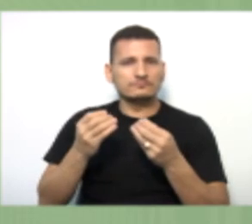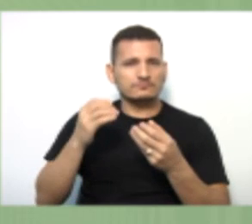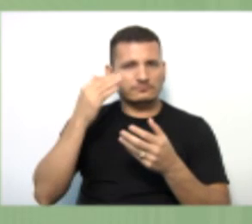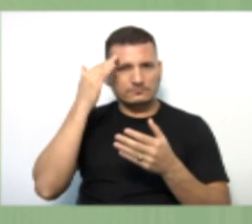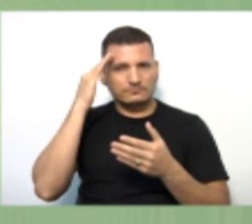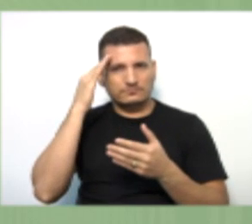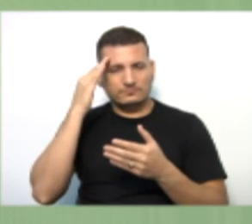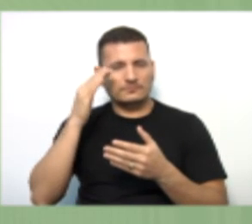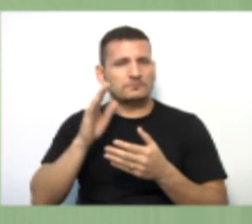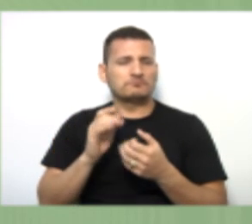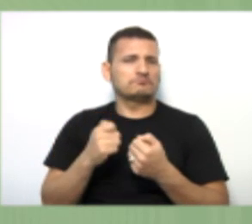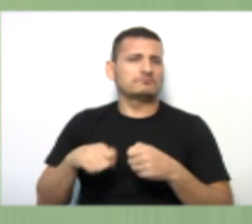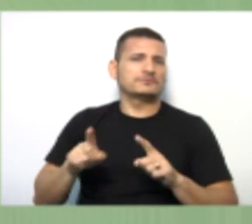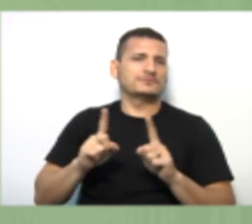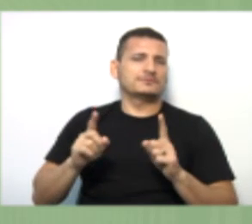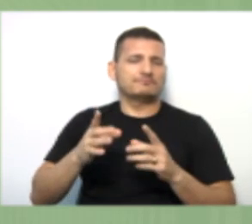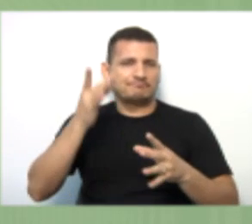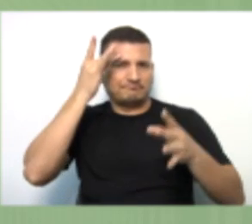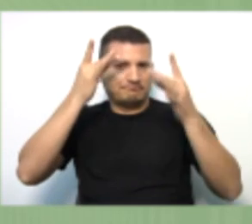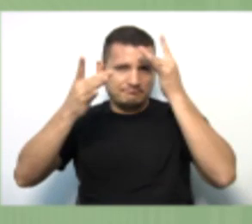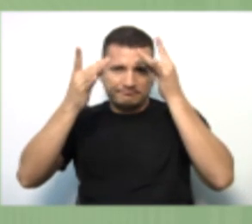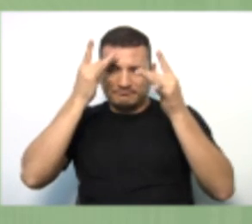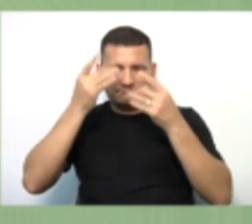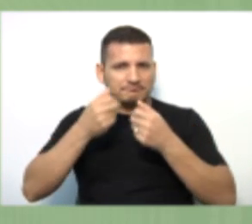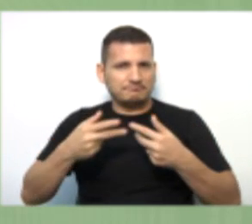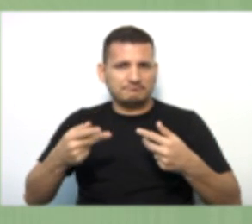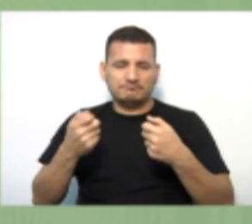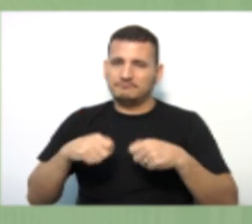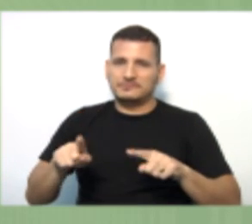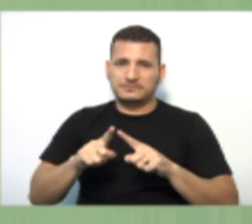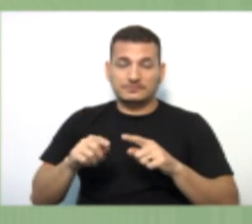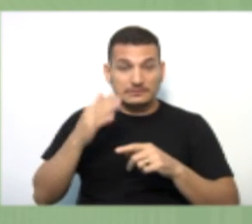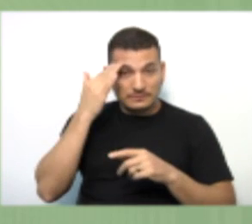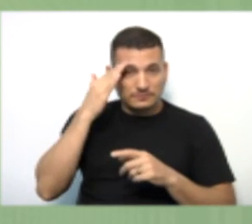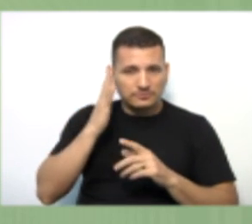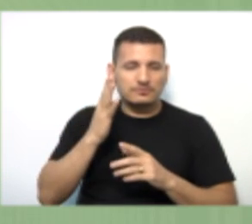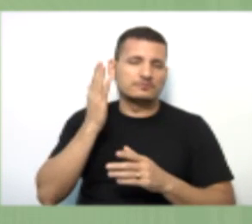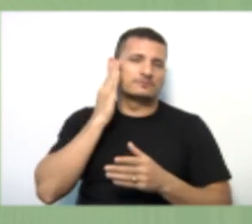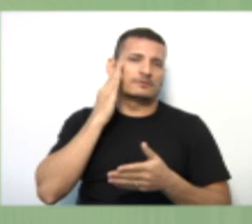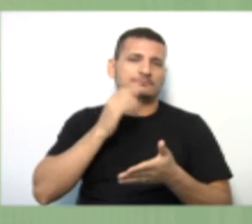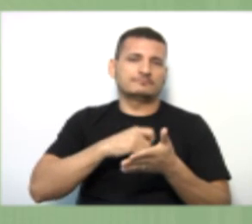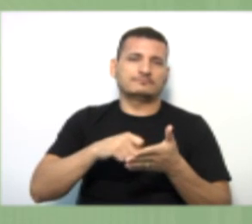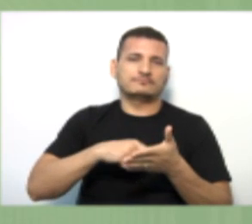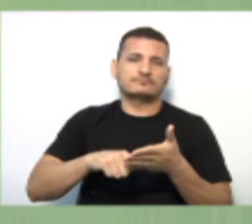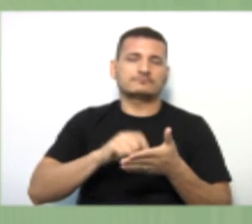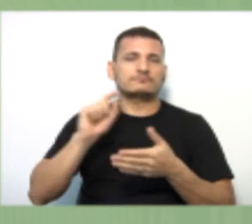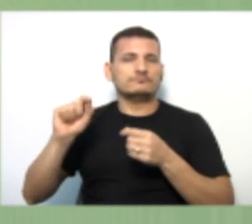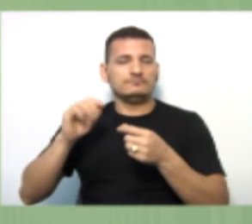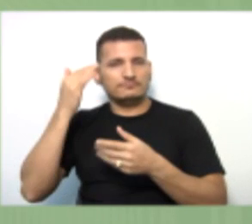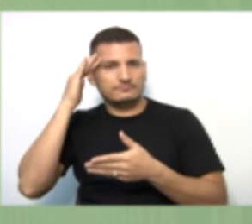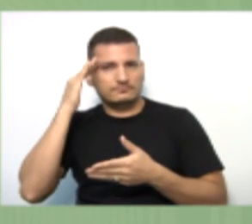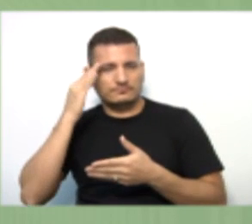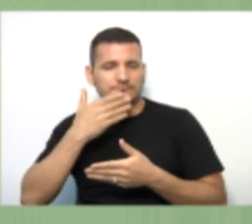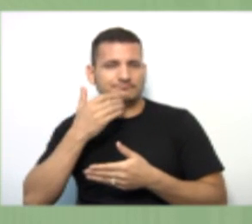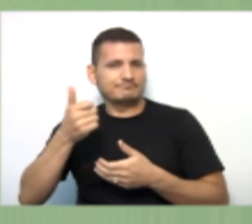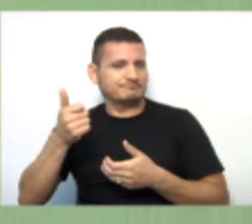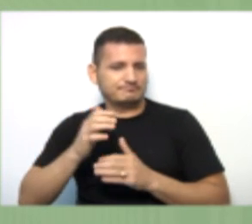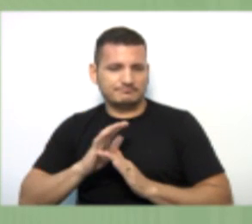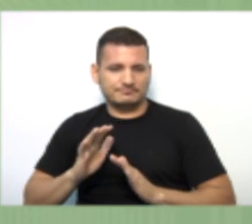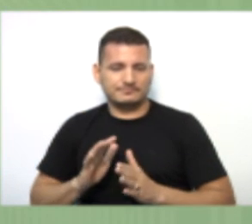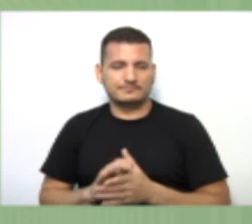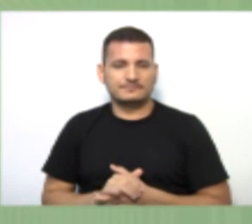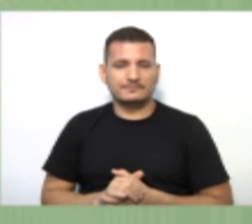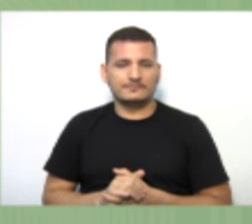entende, a gente não precisa nem querer decorar as coisas. Quando a gente entende, a gente já sabe escrever com base no que a gente já entendeu. Isso é a melhor coisa que a gente faz,